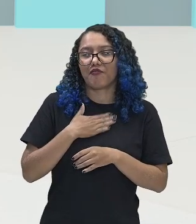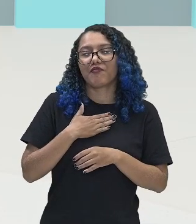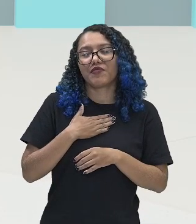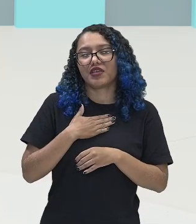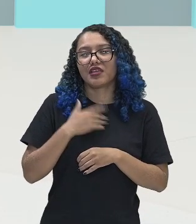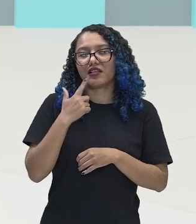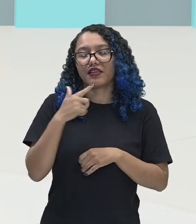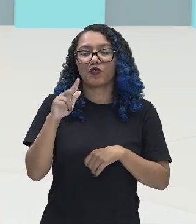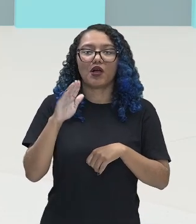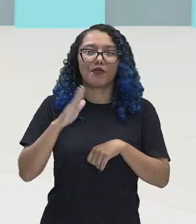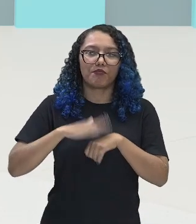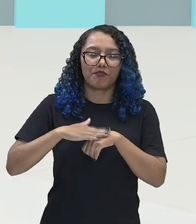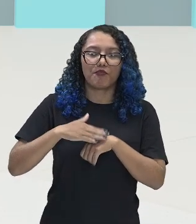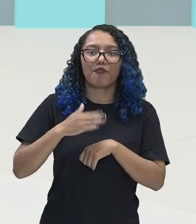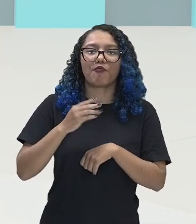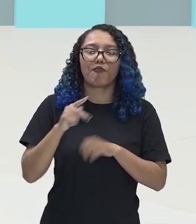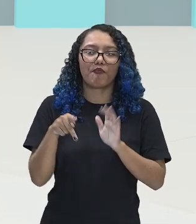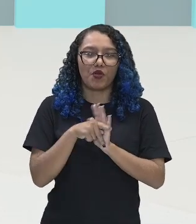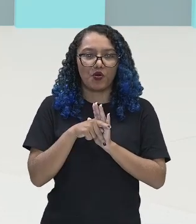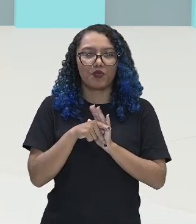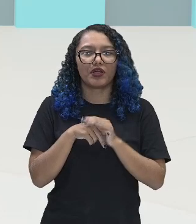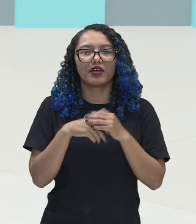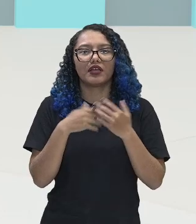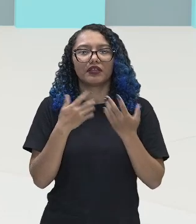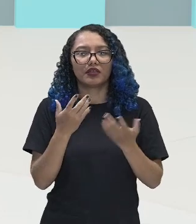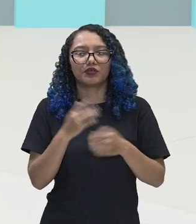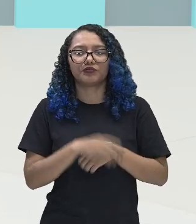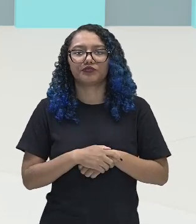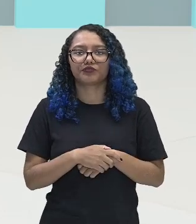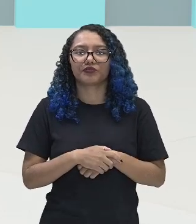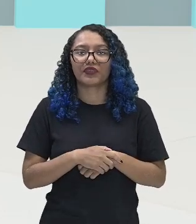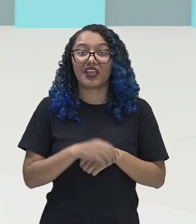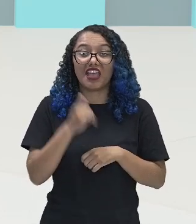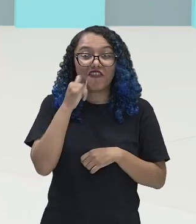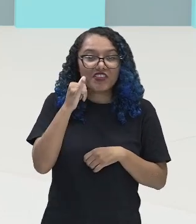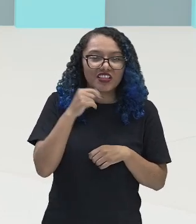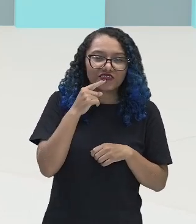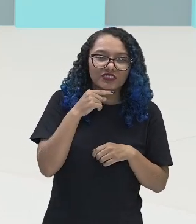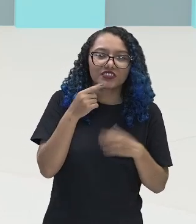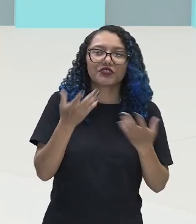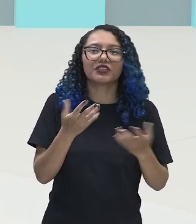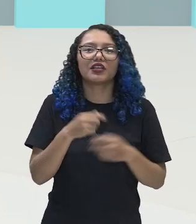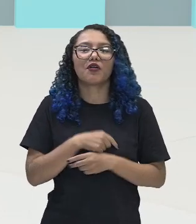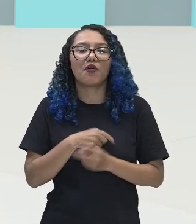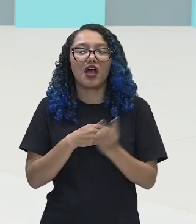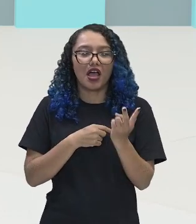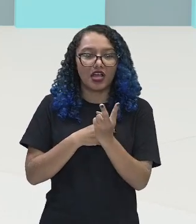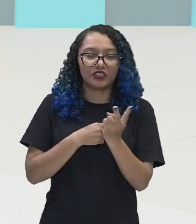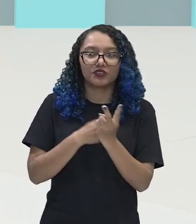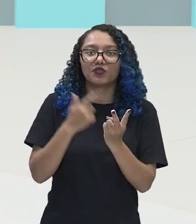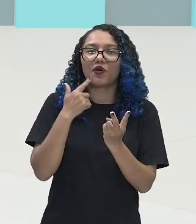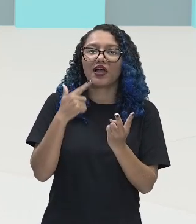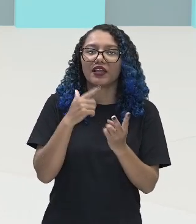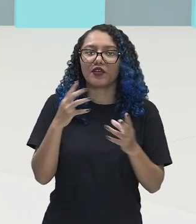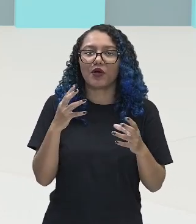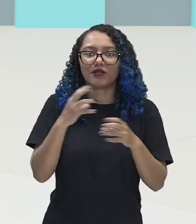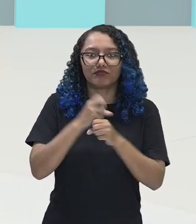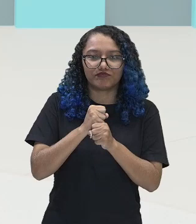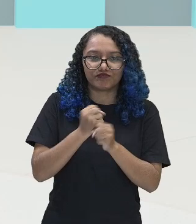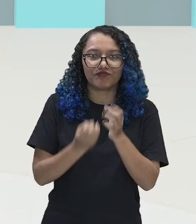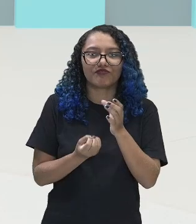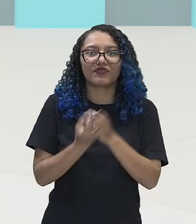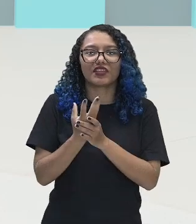como não posso fugir do verbo que me formou, juntei minhas 2 línguas para contar uma história.